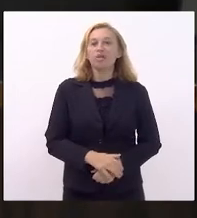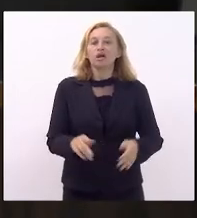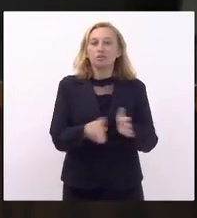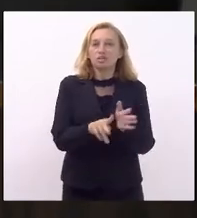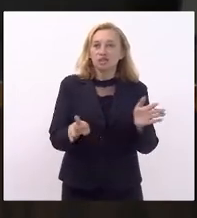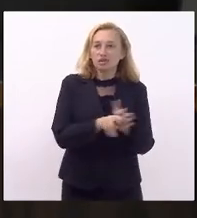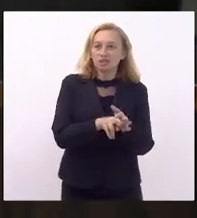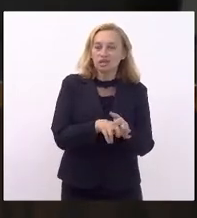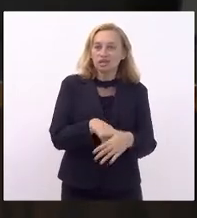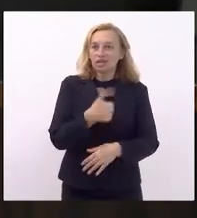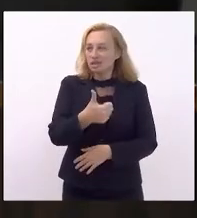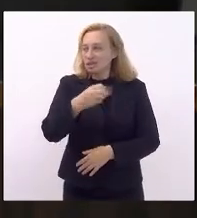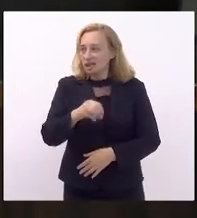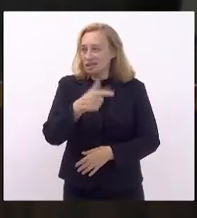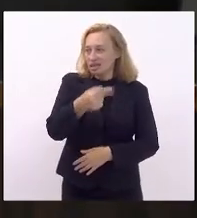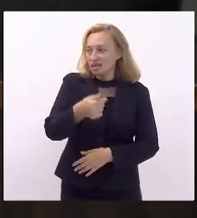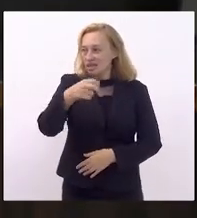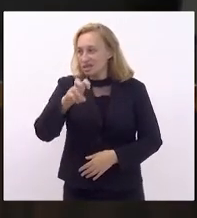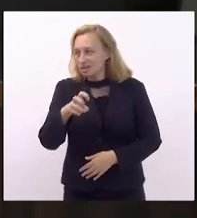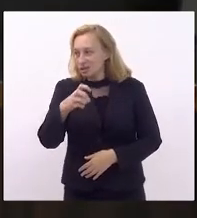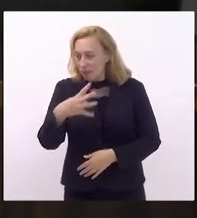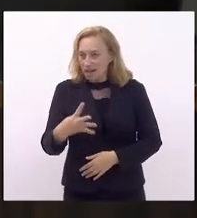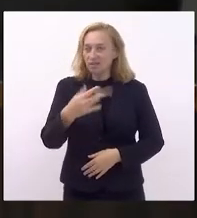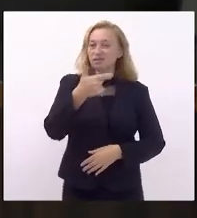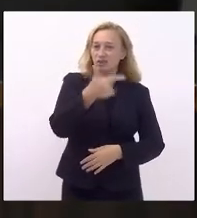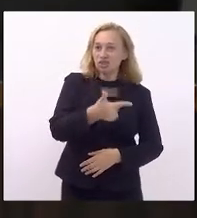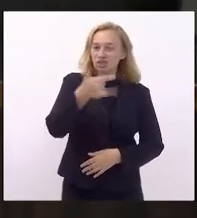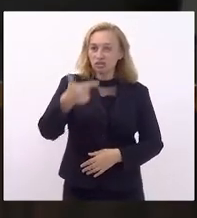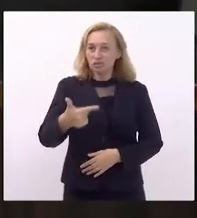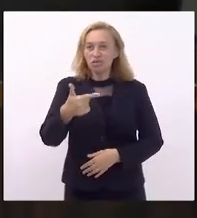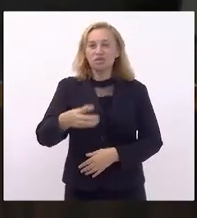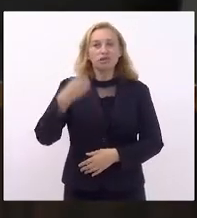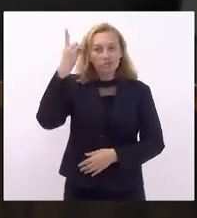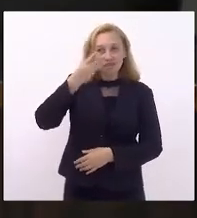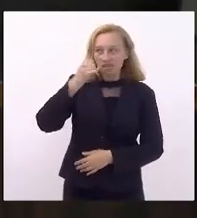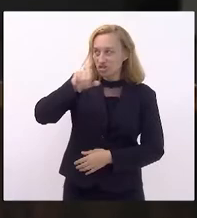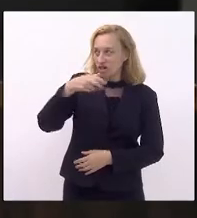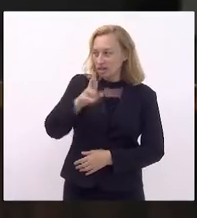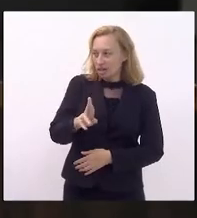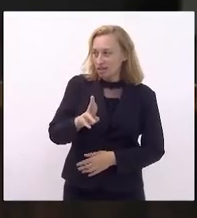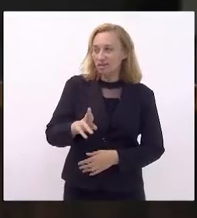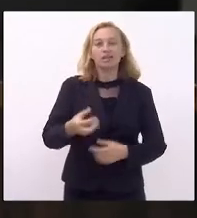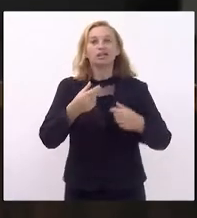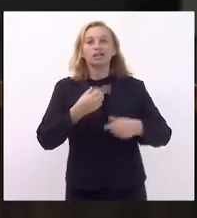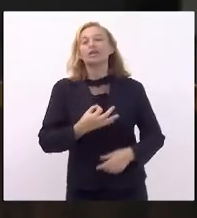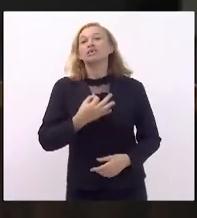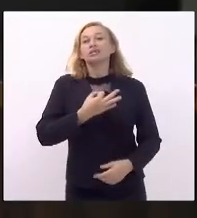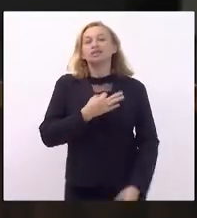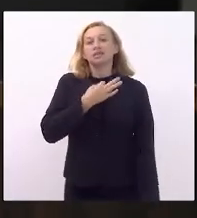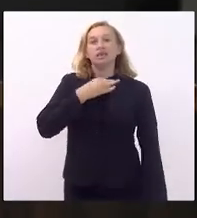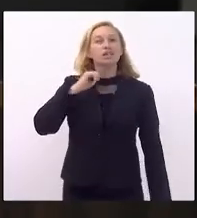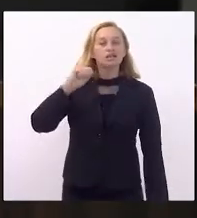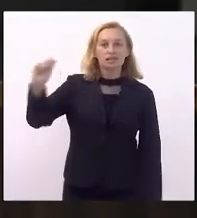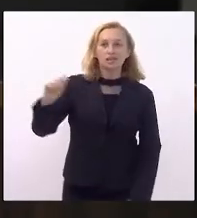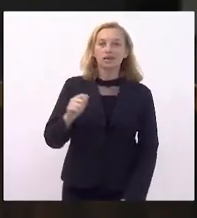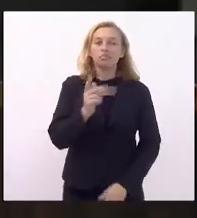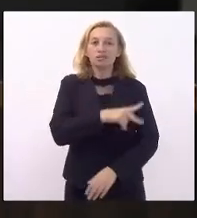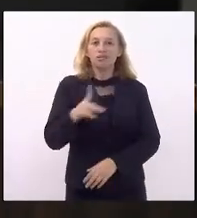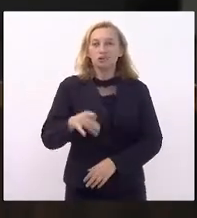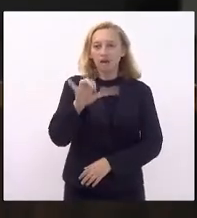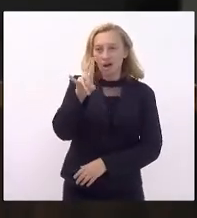Projeto de resolução 1074, de autoria do deputado Jari. Concede medalha tiradente ao professor Cláudio Alves